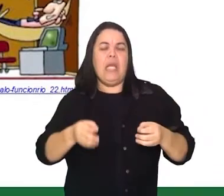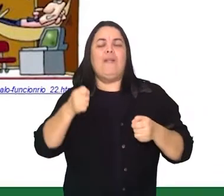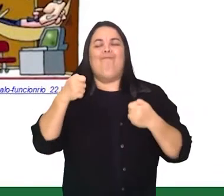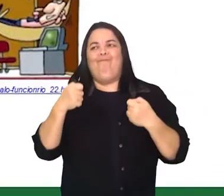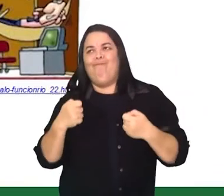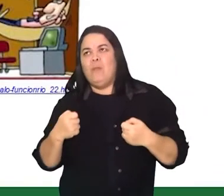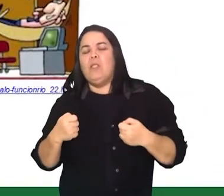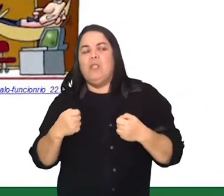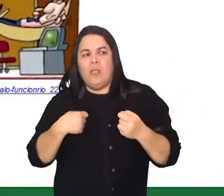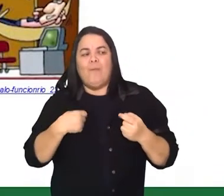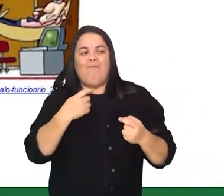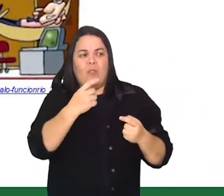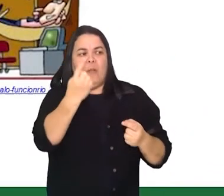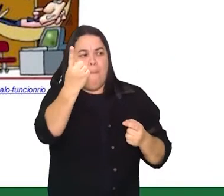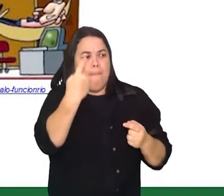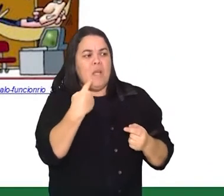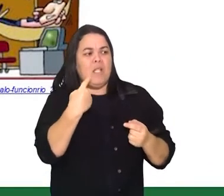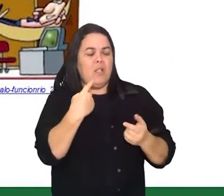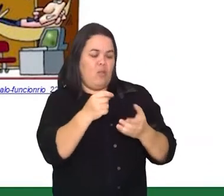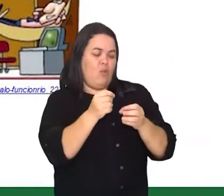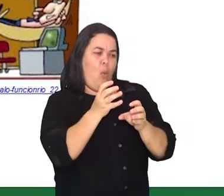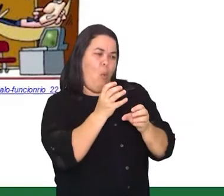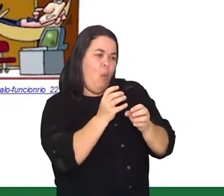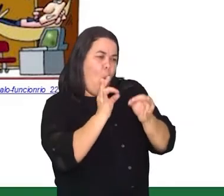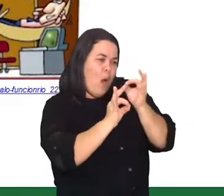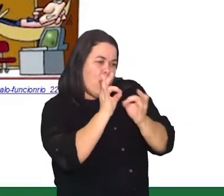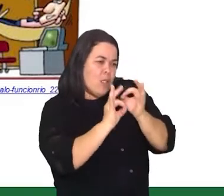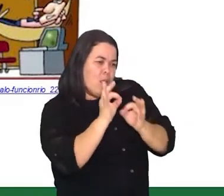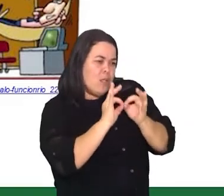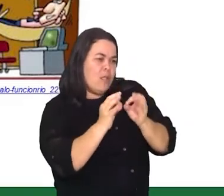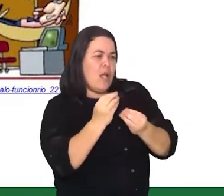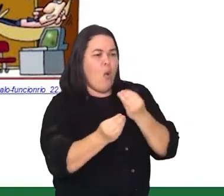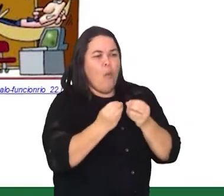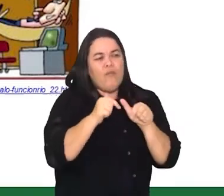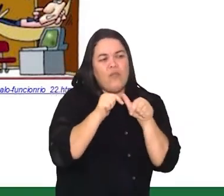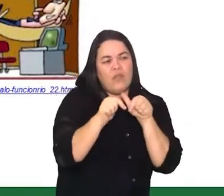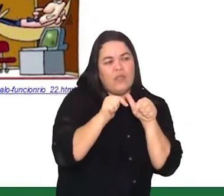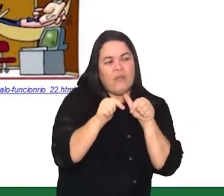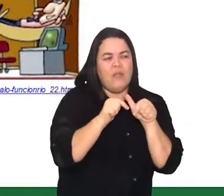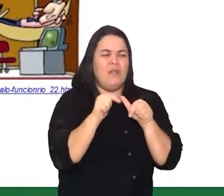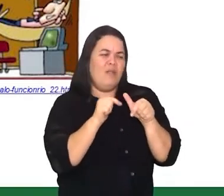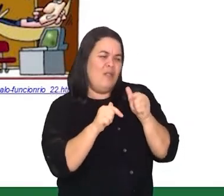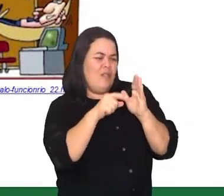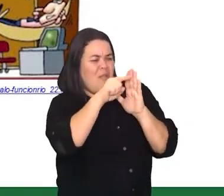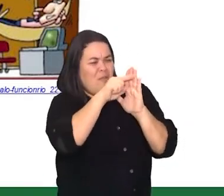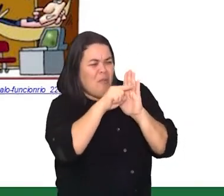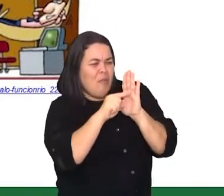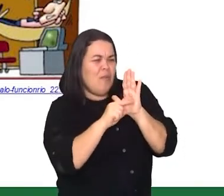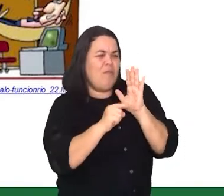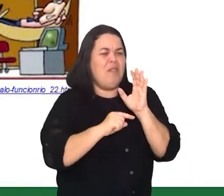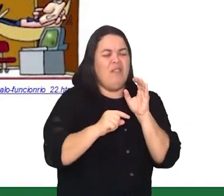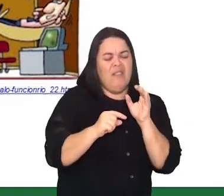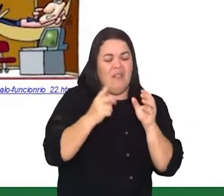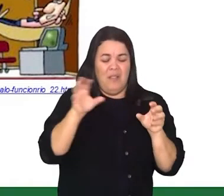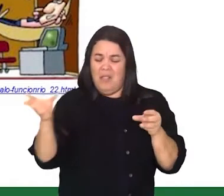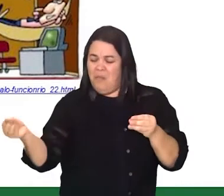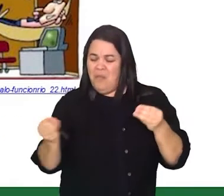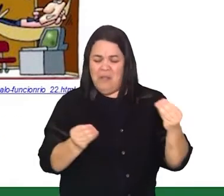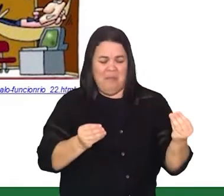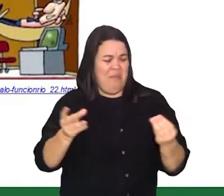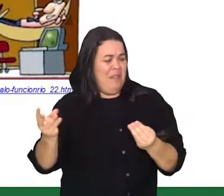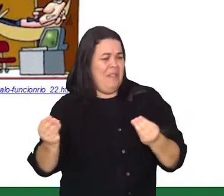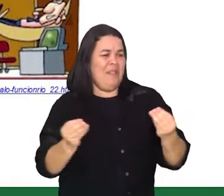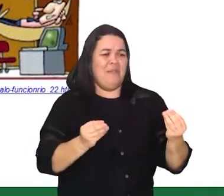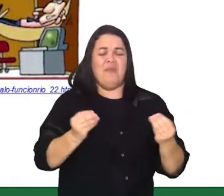sendo pedido, um balanço dos desempenhos, né? E aí ele ia ter que pegar os relatórios, olhar como é que a equipe se